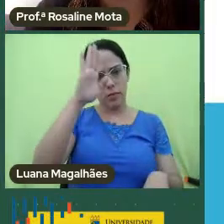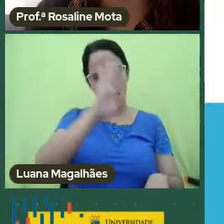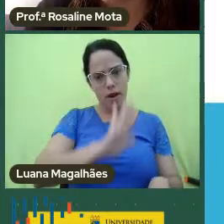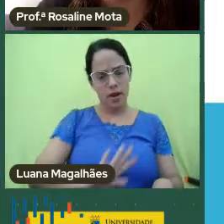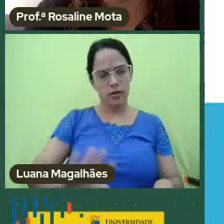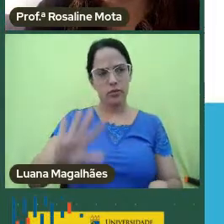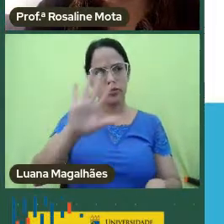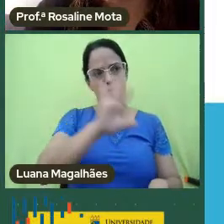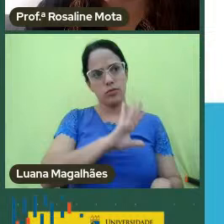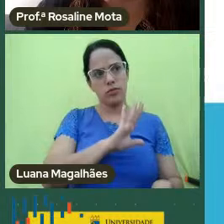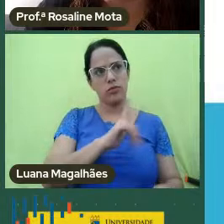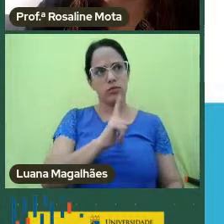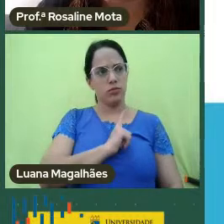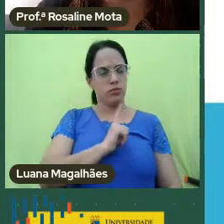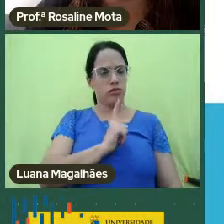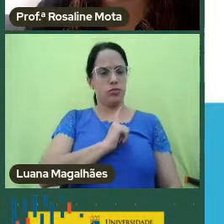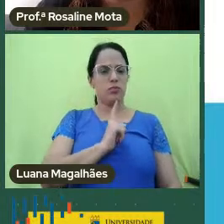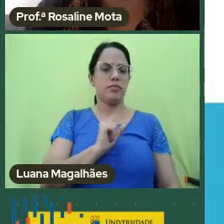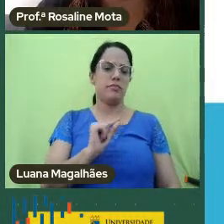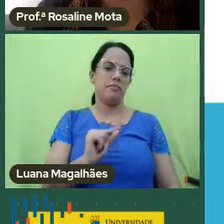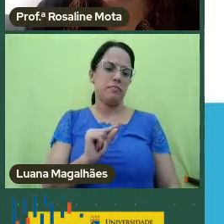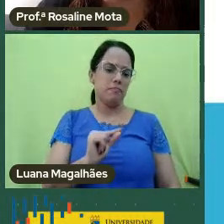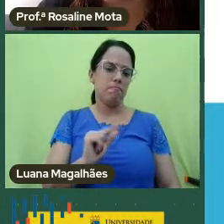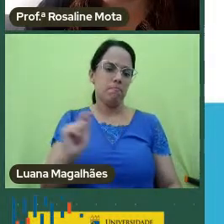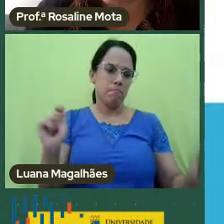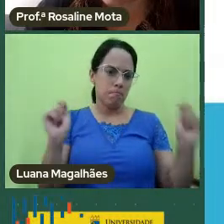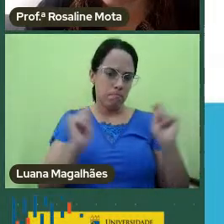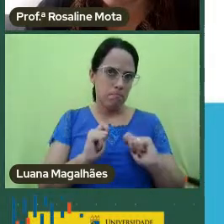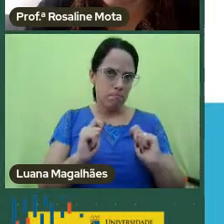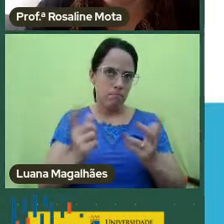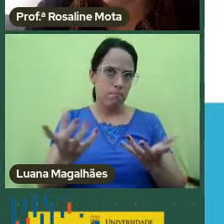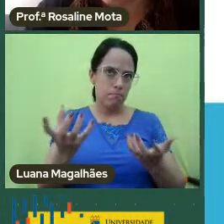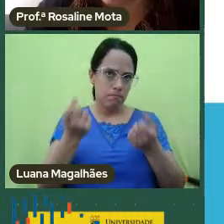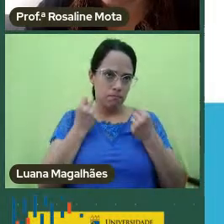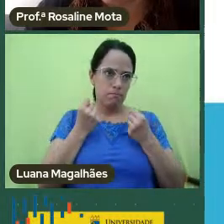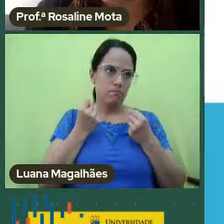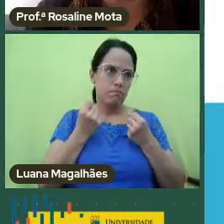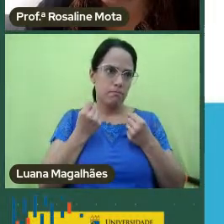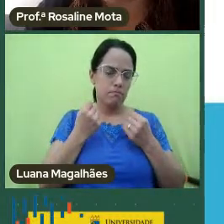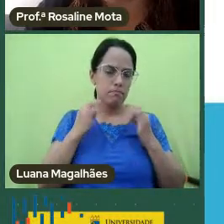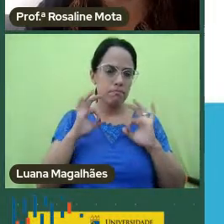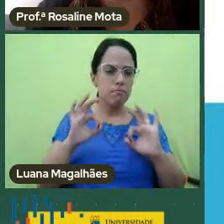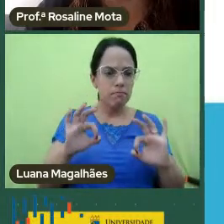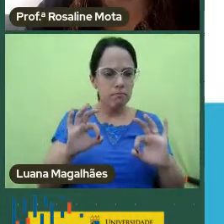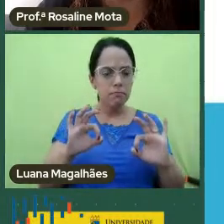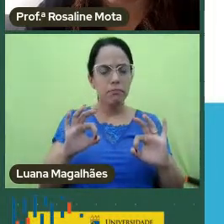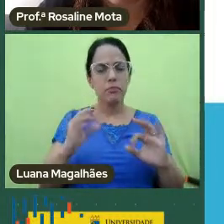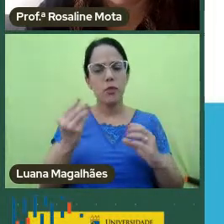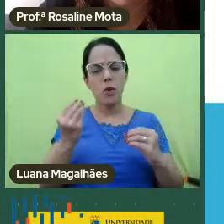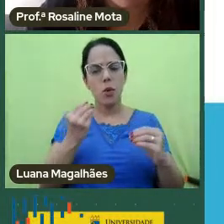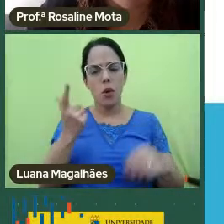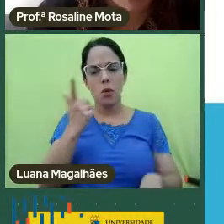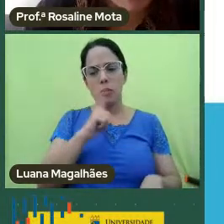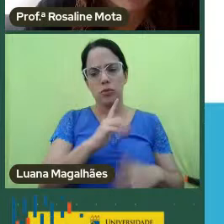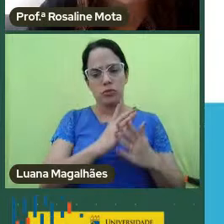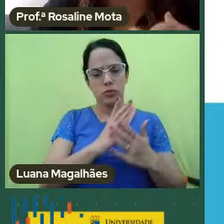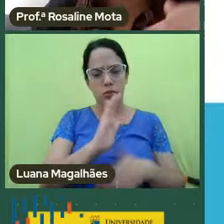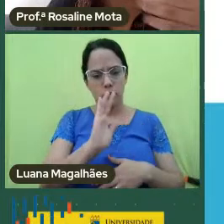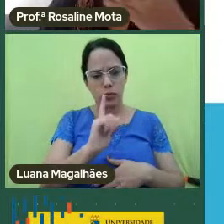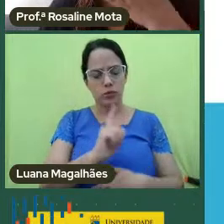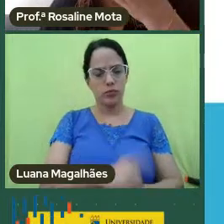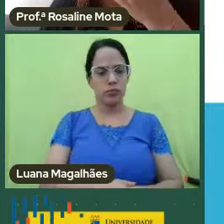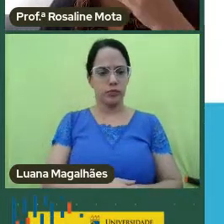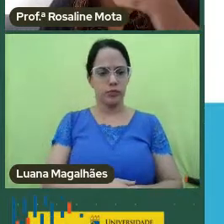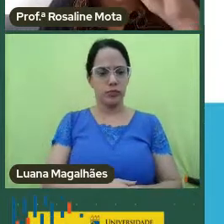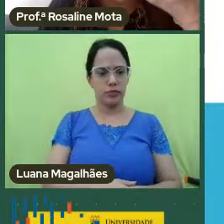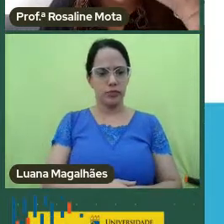Arquivo Nacional pode vir a receber para fazer essa autorização. Isso aí